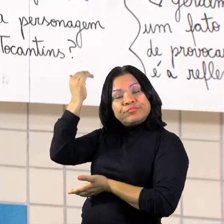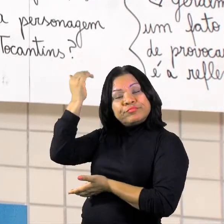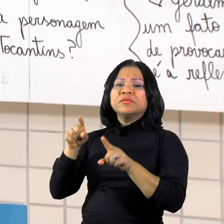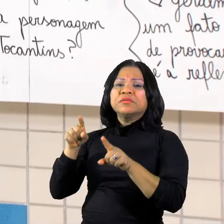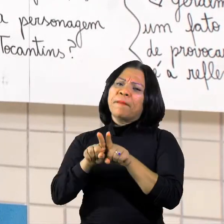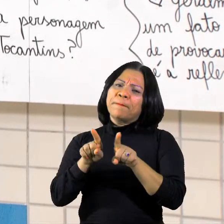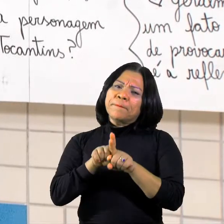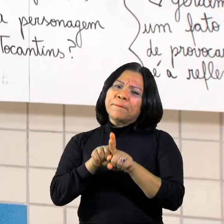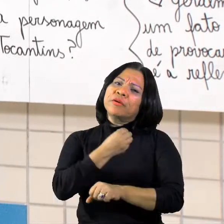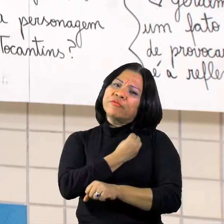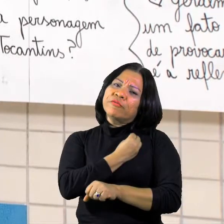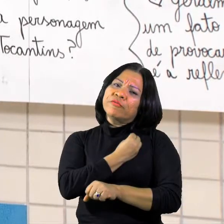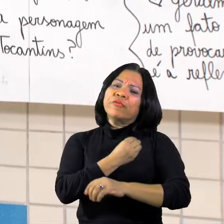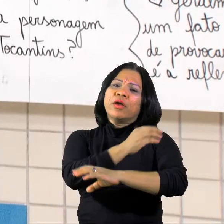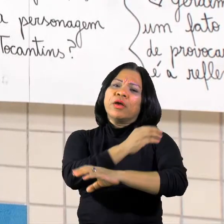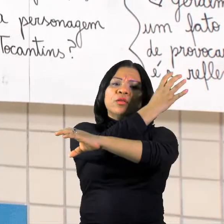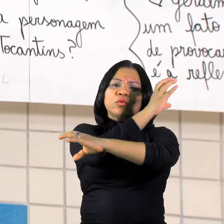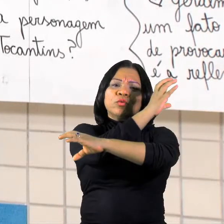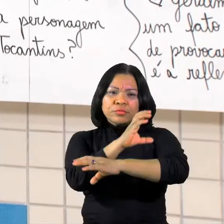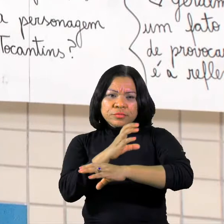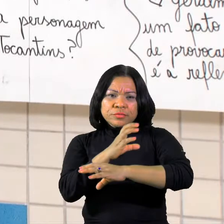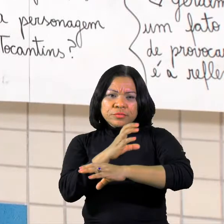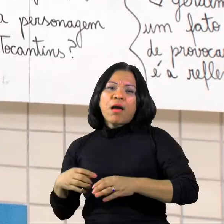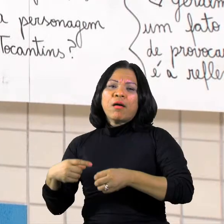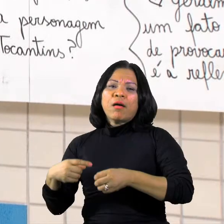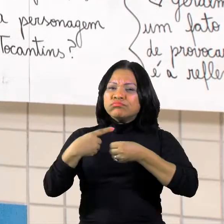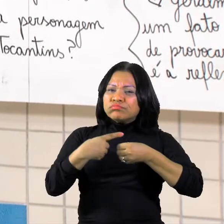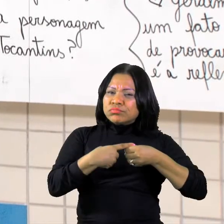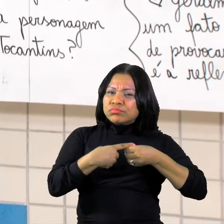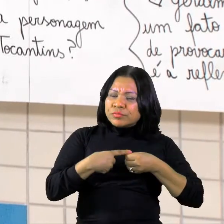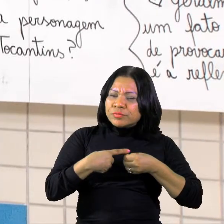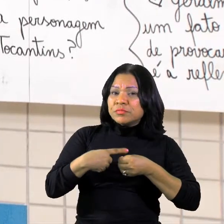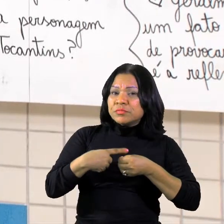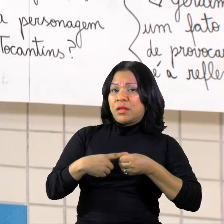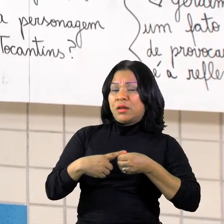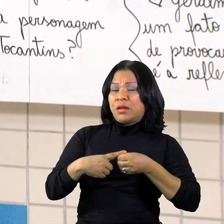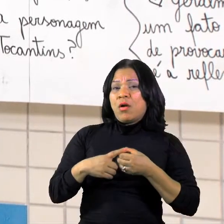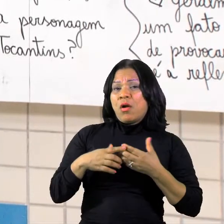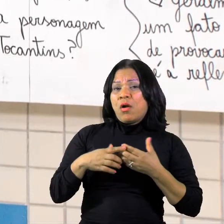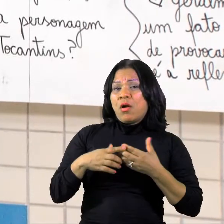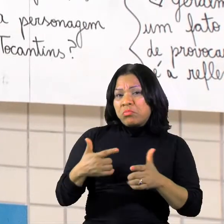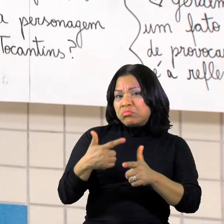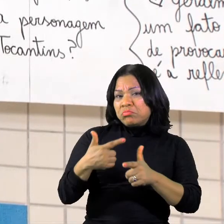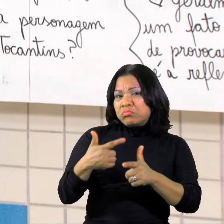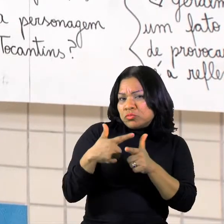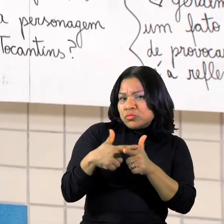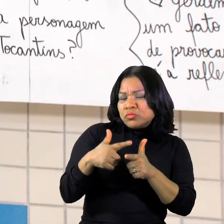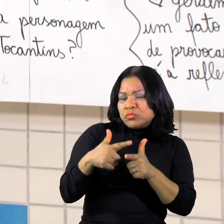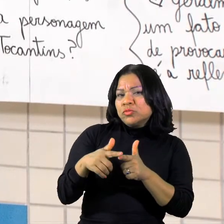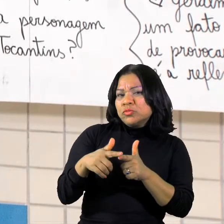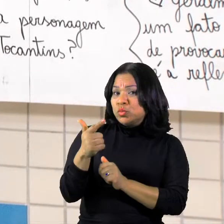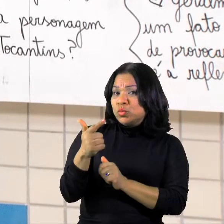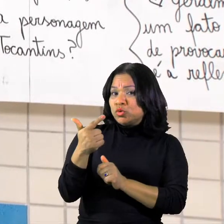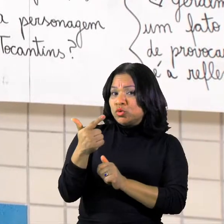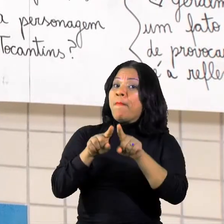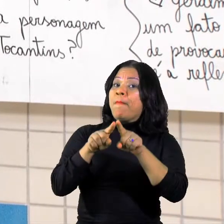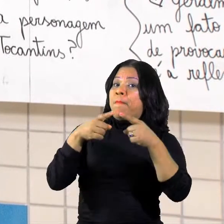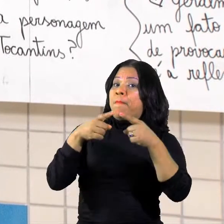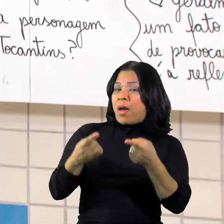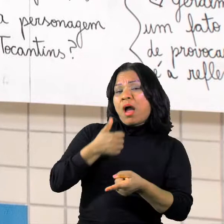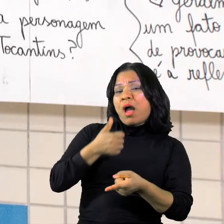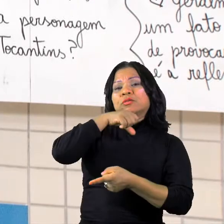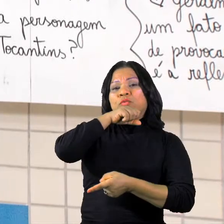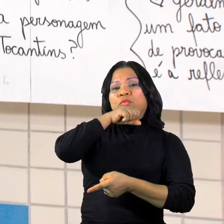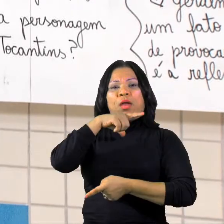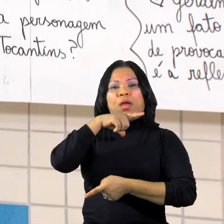no interior, que a violência não era marcante como hoje, os pais já tinham esse cuidado,